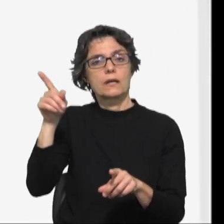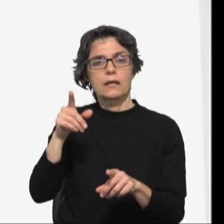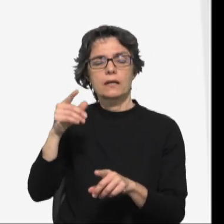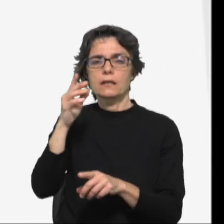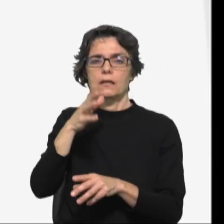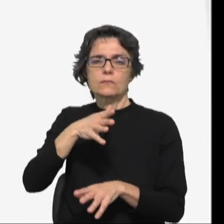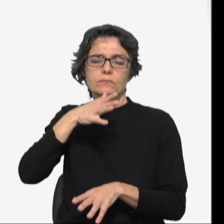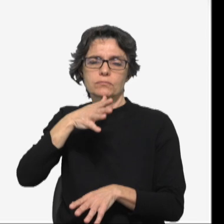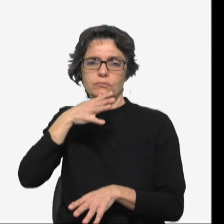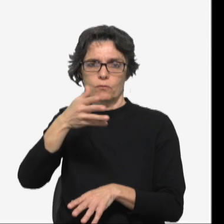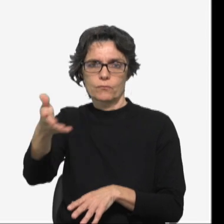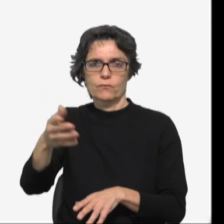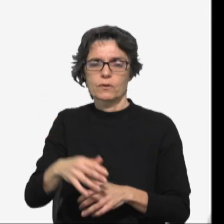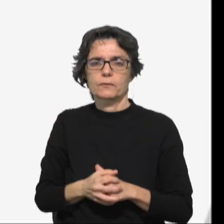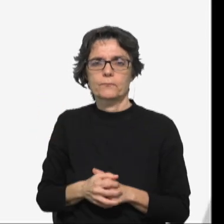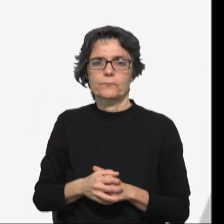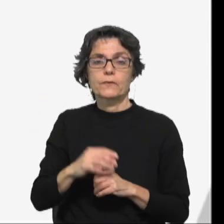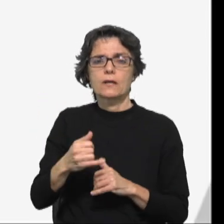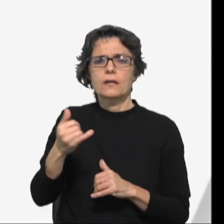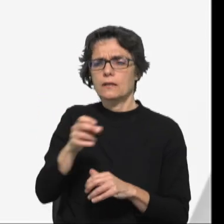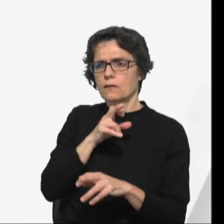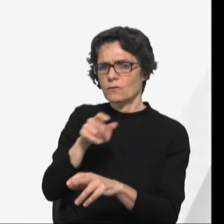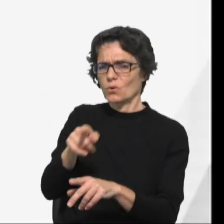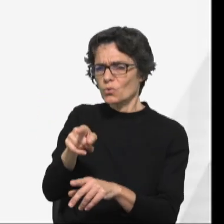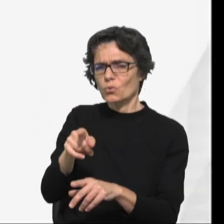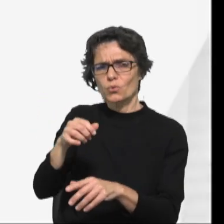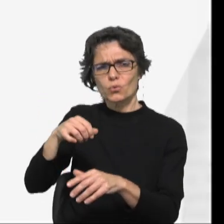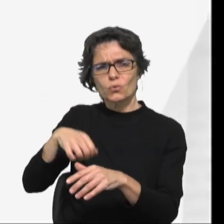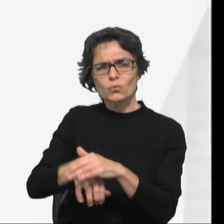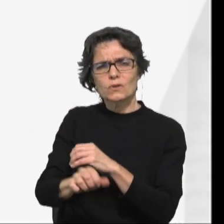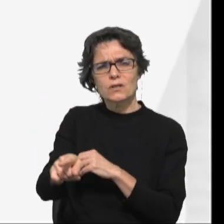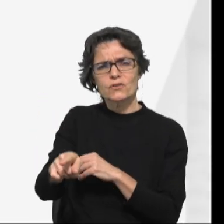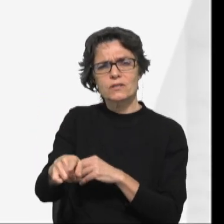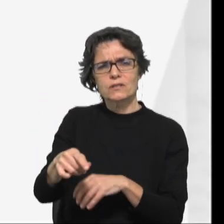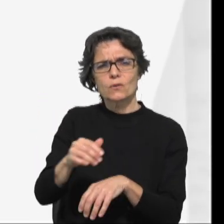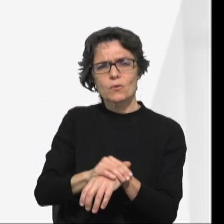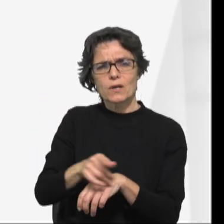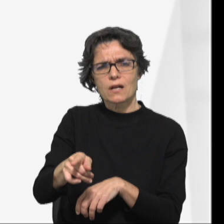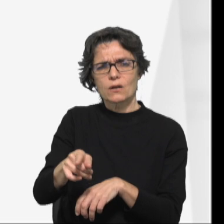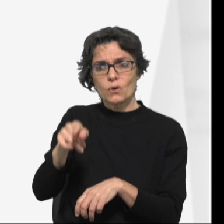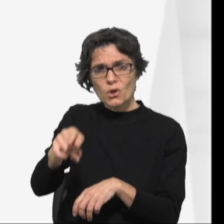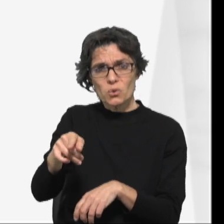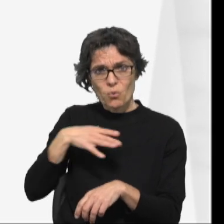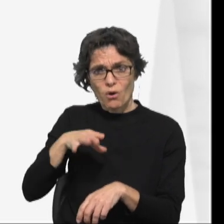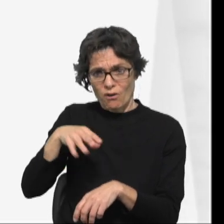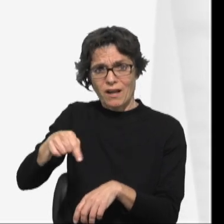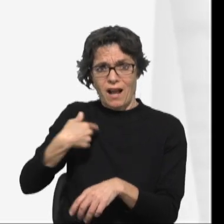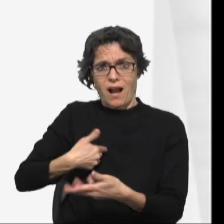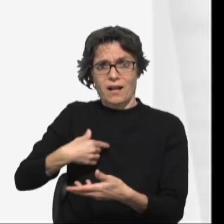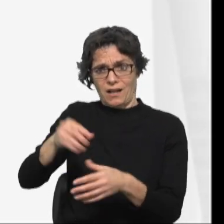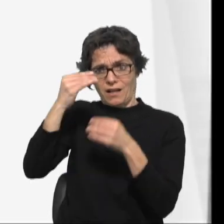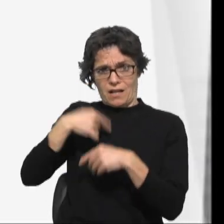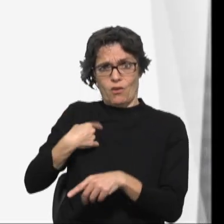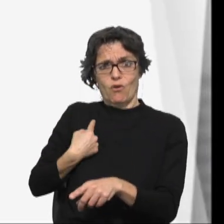profeta. Replicaram-lhe então eles: tu nasceste inteiramente em pecado e pretendes ensinar-nos?